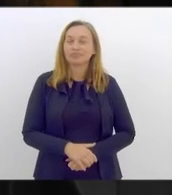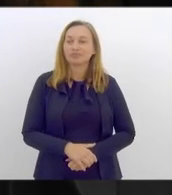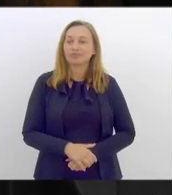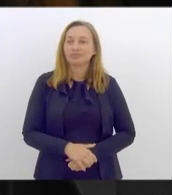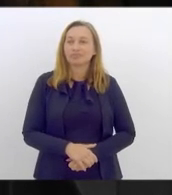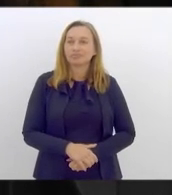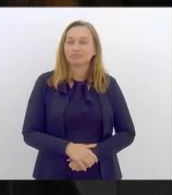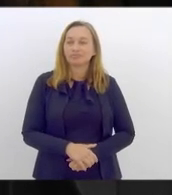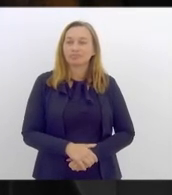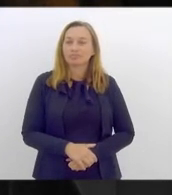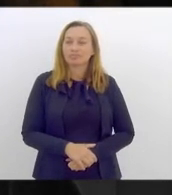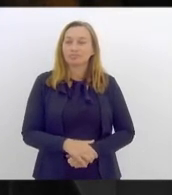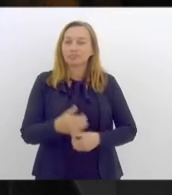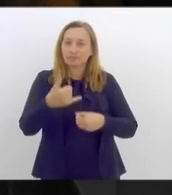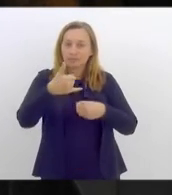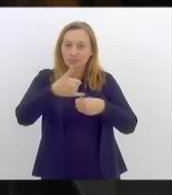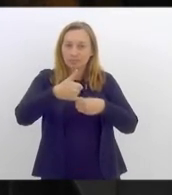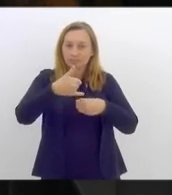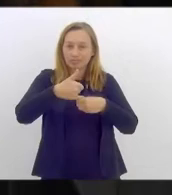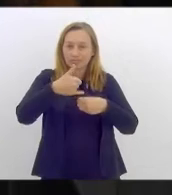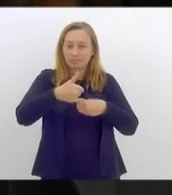os combustíveis